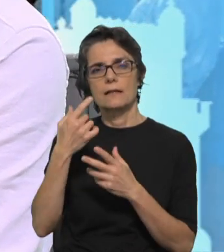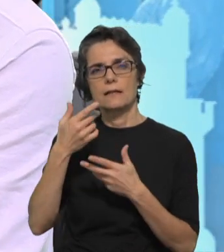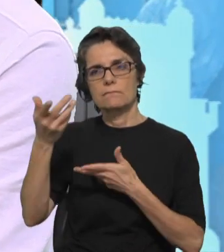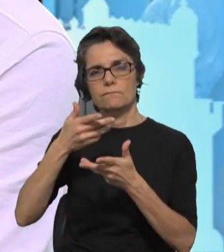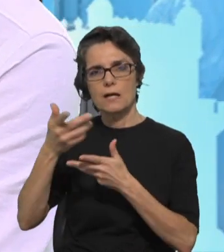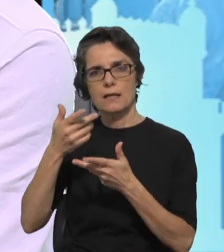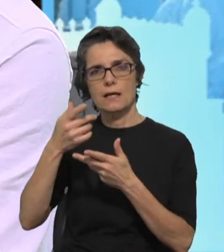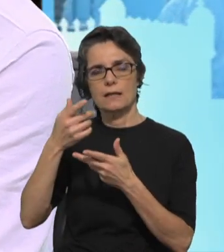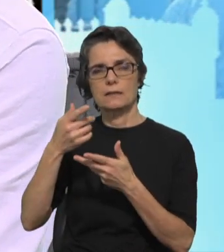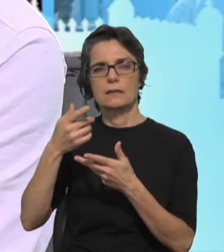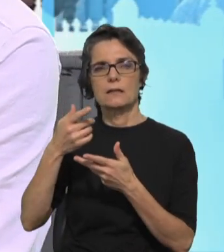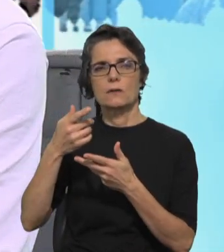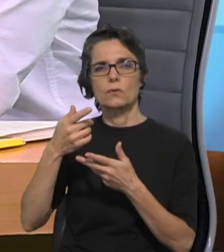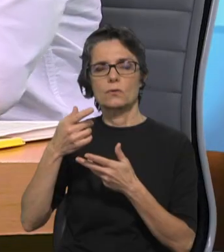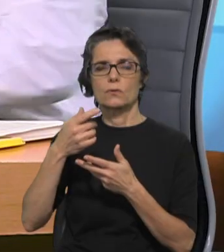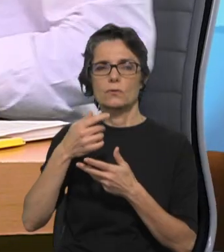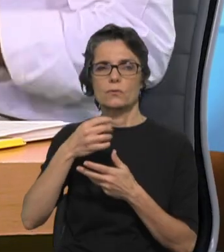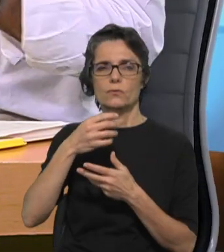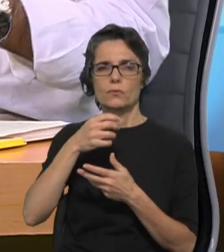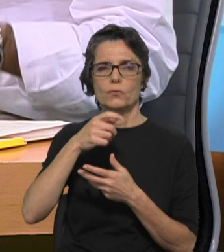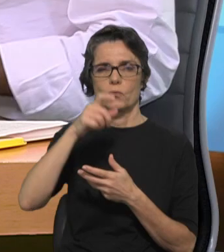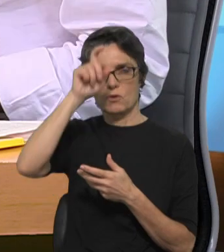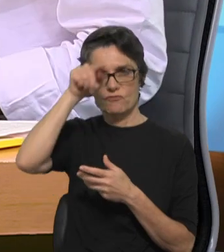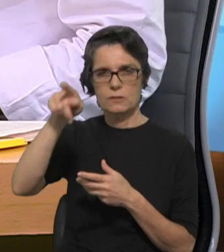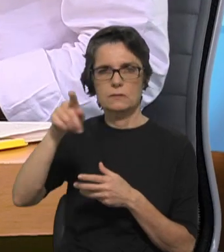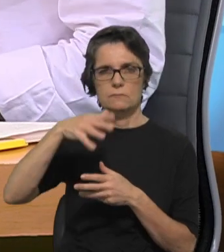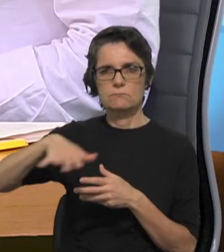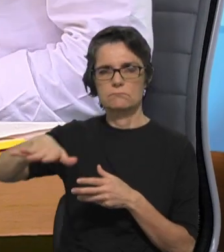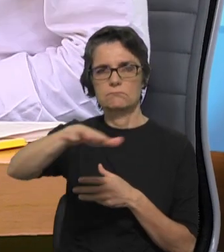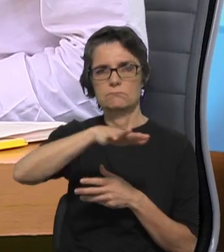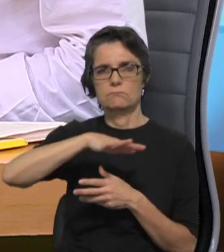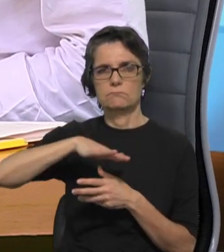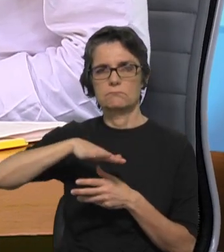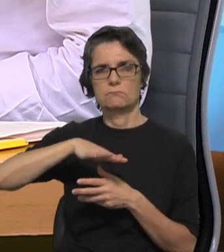em plena Quinta Cruzada, para tentar, lá está, estabelecer a paz.